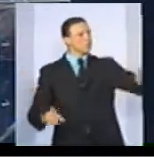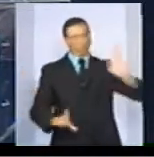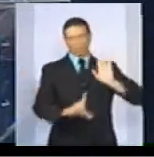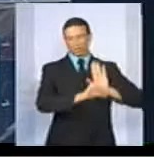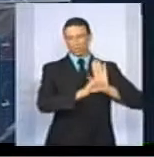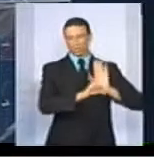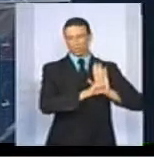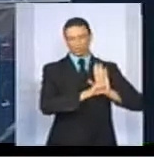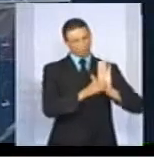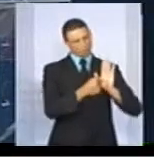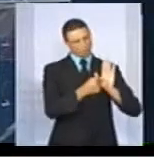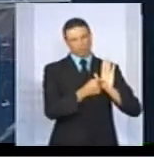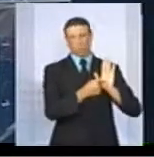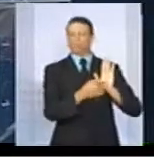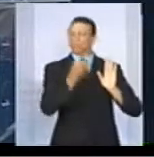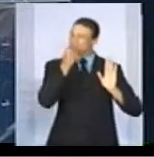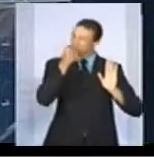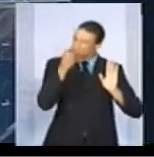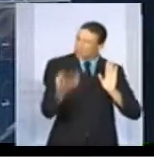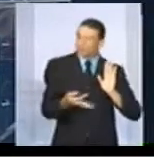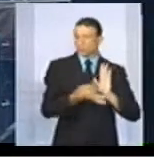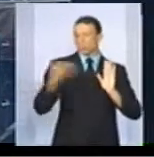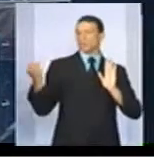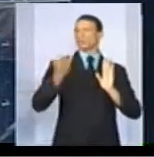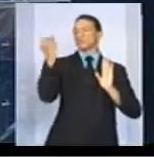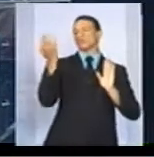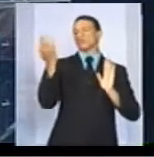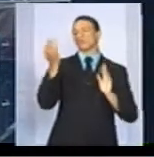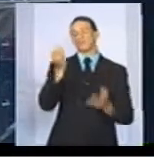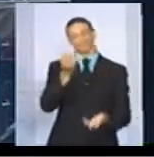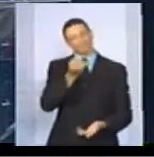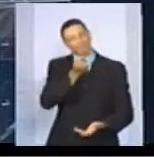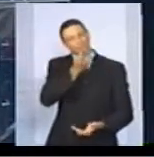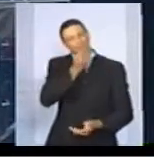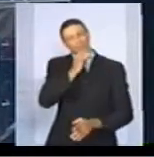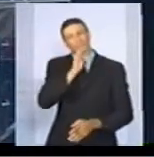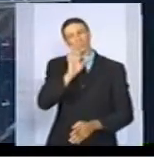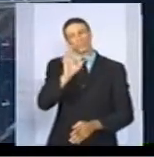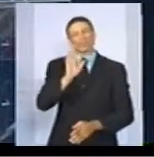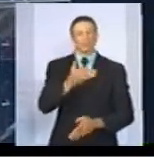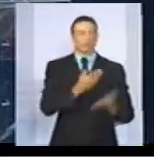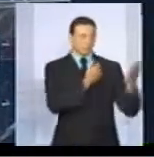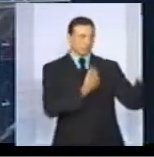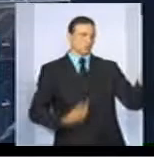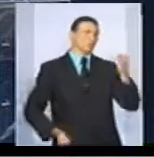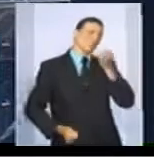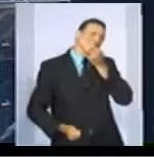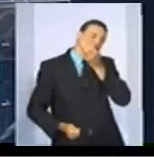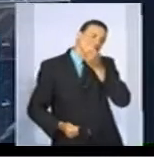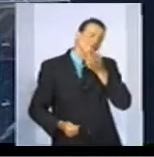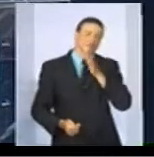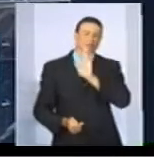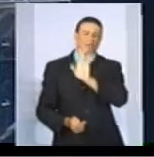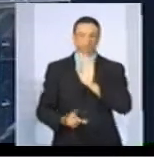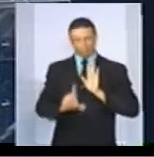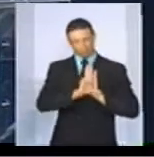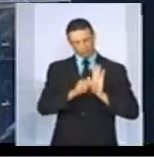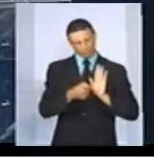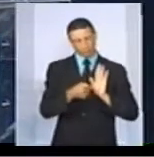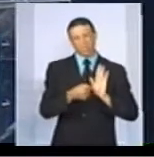mas ten boas leis infelizmente Ministro Luiz fux Esta é uma